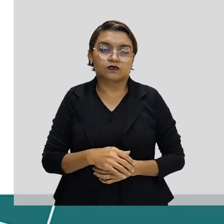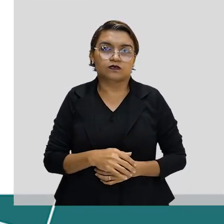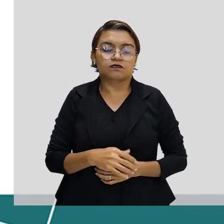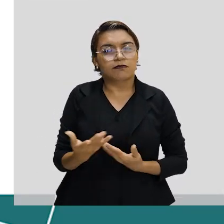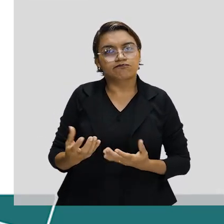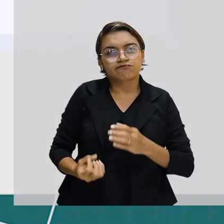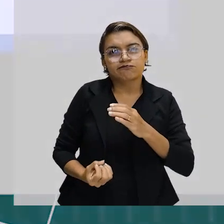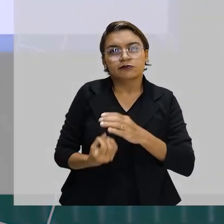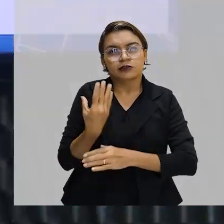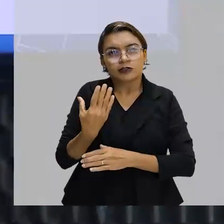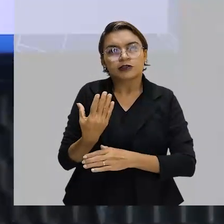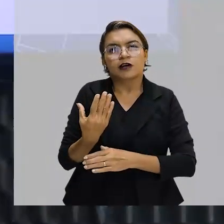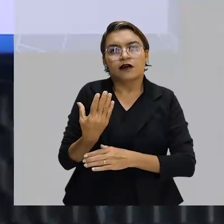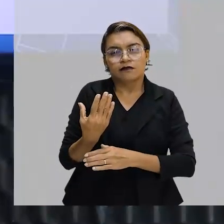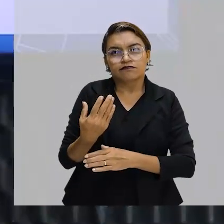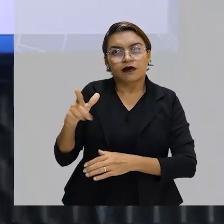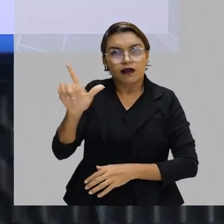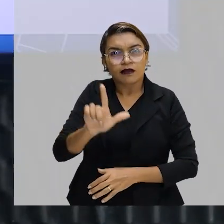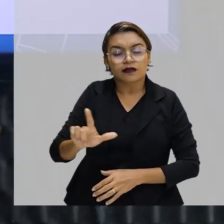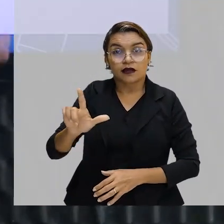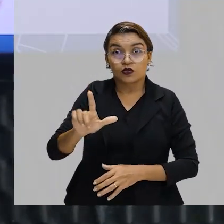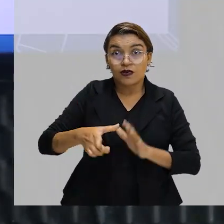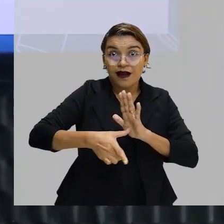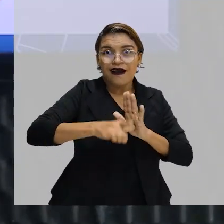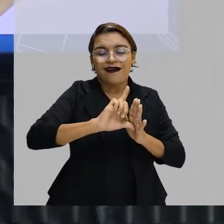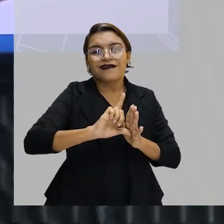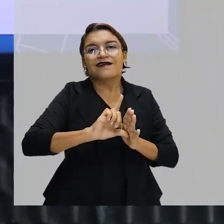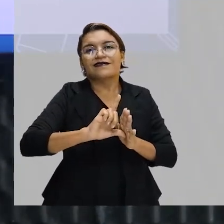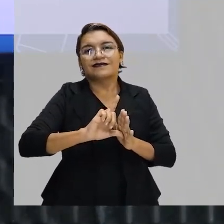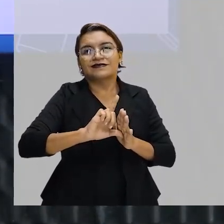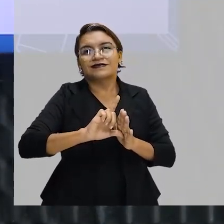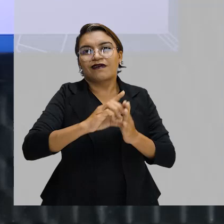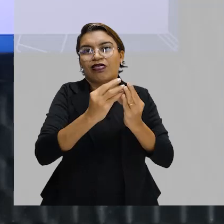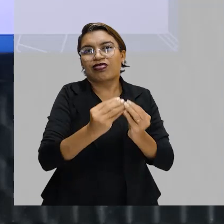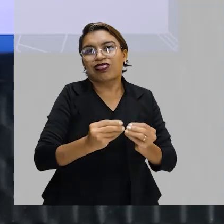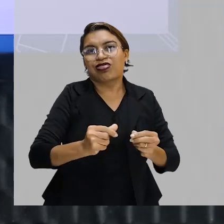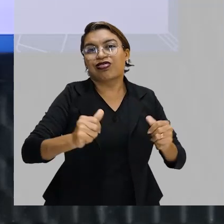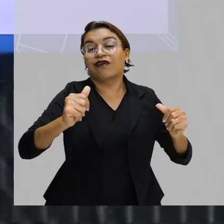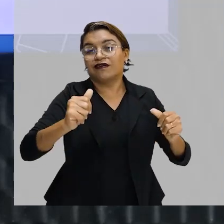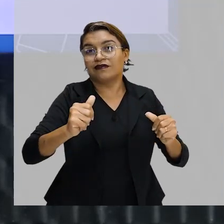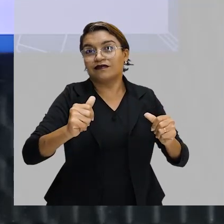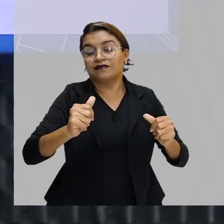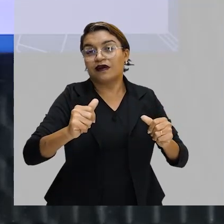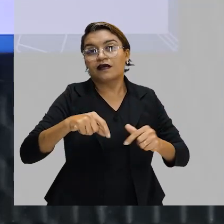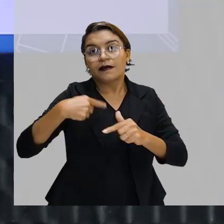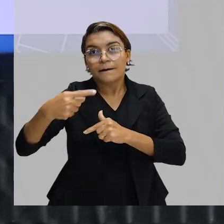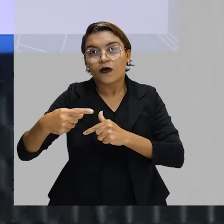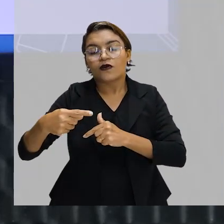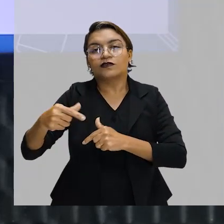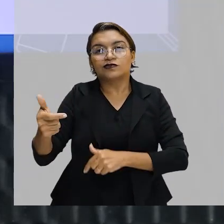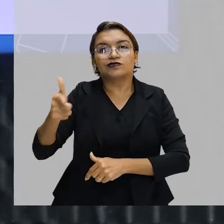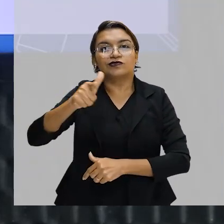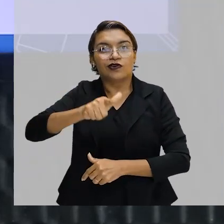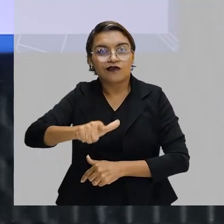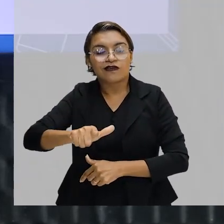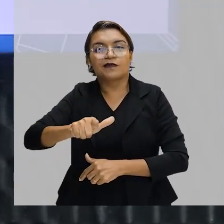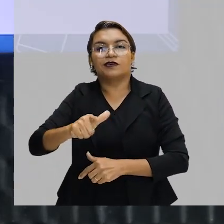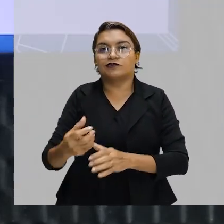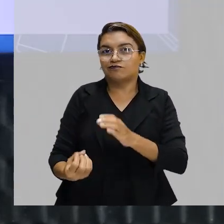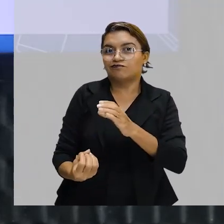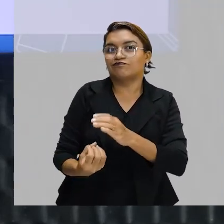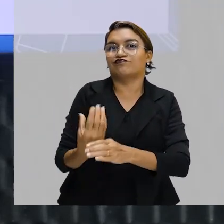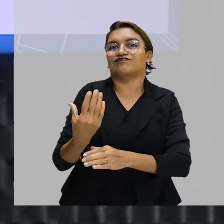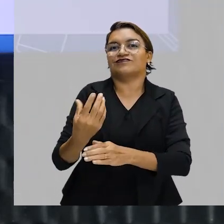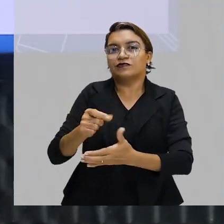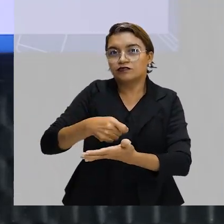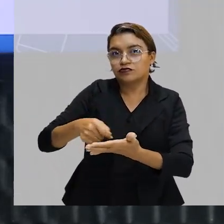construir, eles tiveram que destruir, certo? Uma literatura que falasse de quem? Do seu povo.